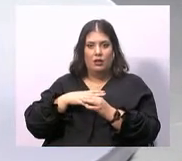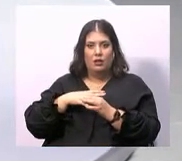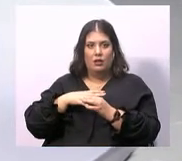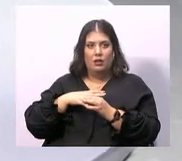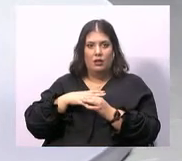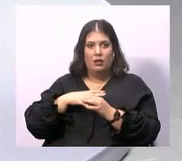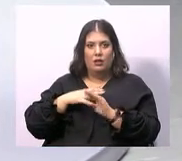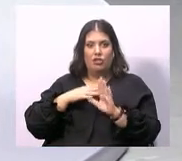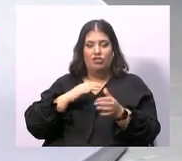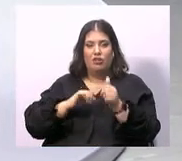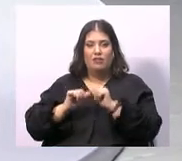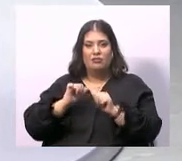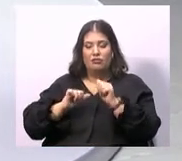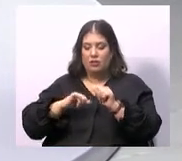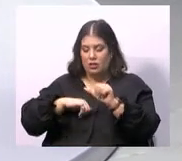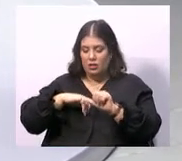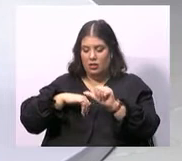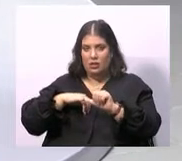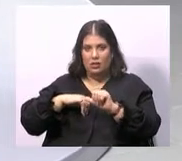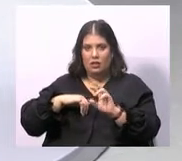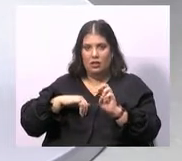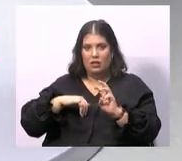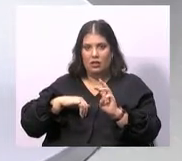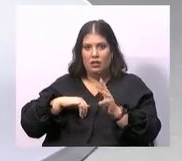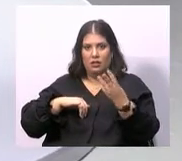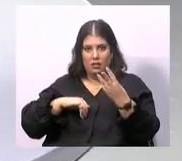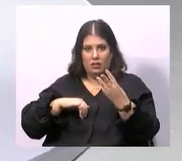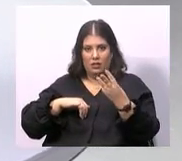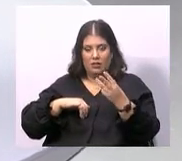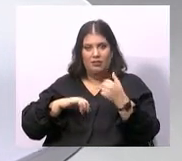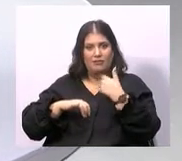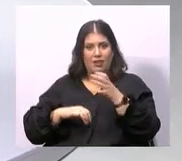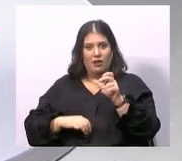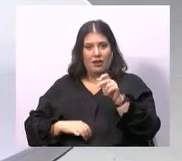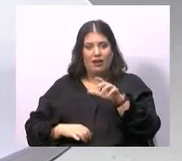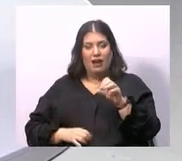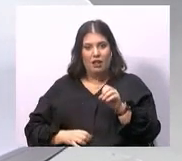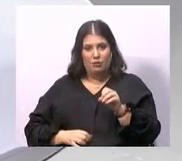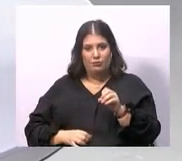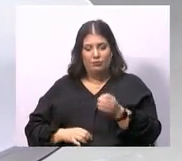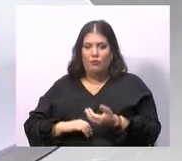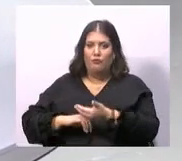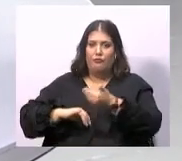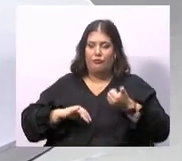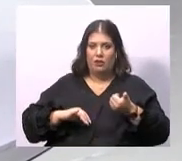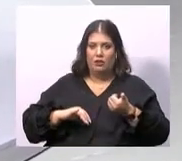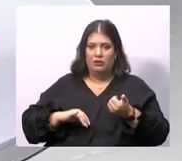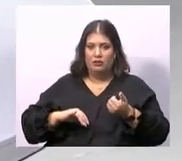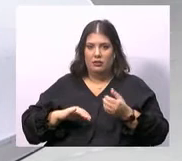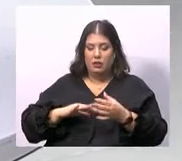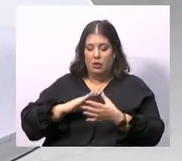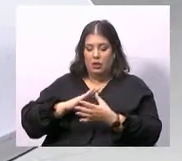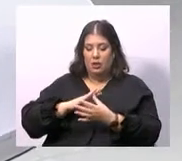já 3 cirurgias, porque disseram que era um calo que eu tinha. E então tiraram-me o calo, a primeira vez uniram-me